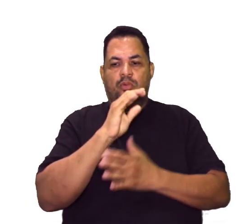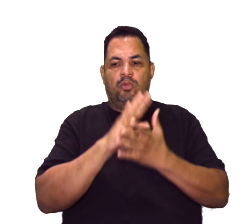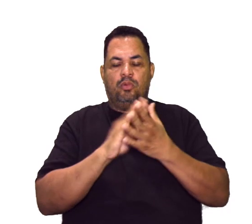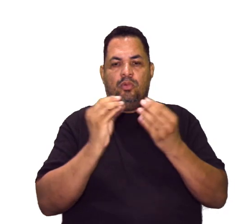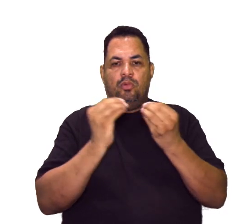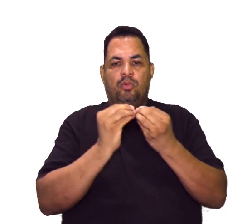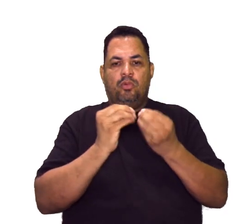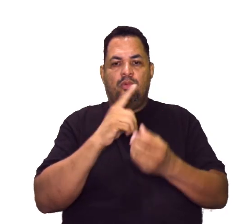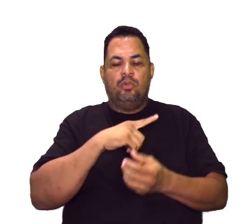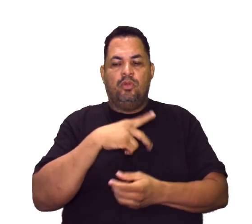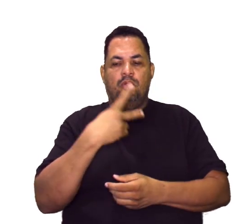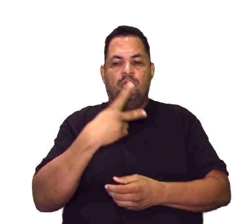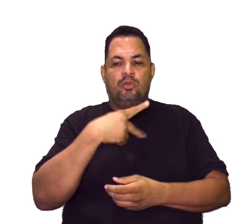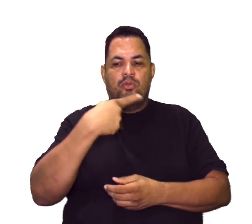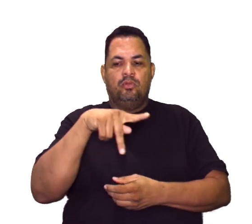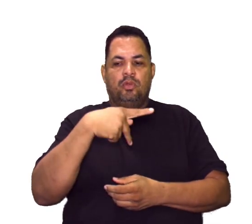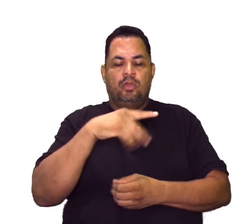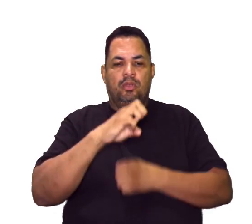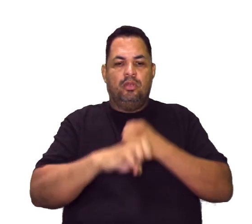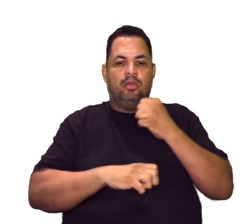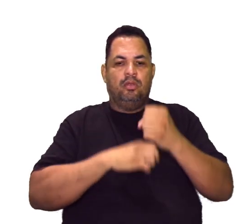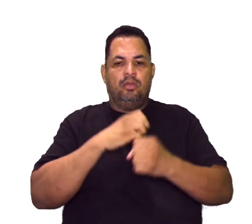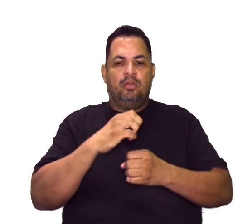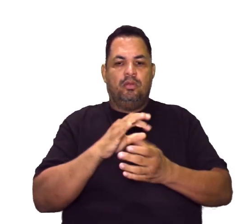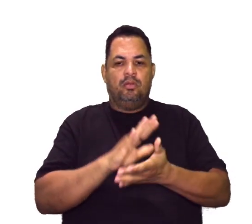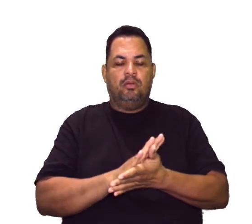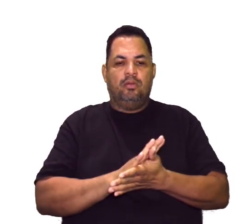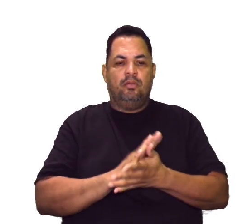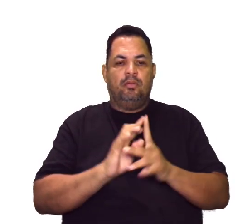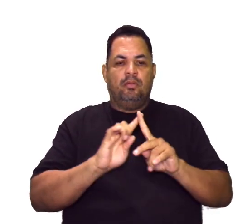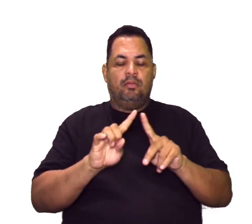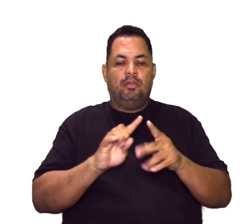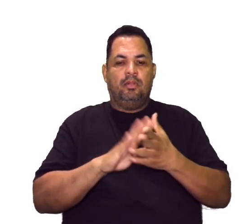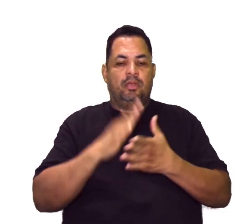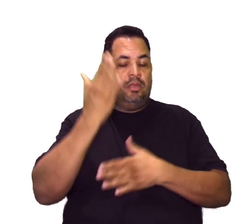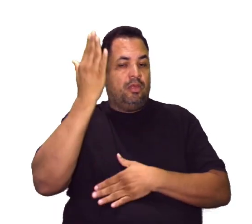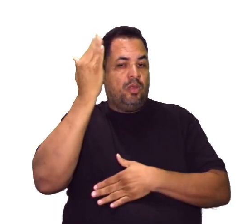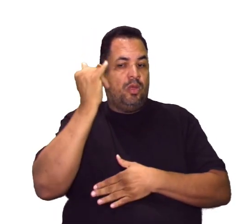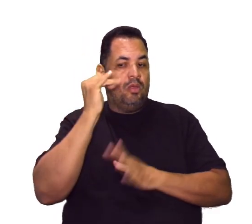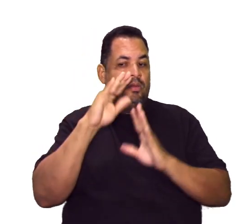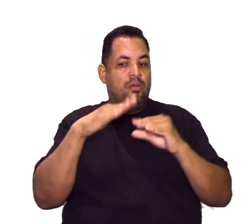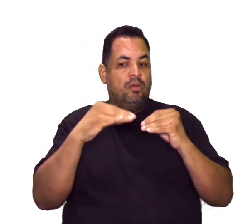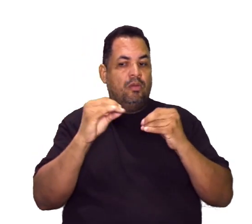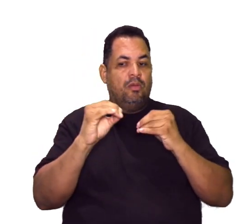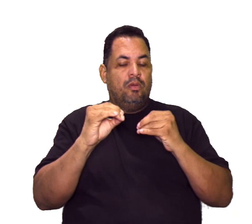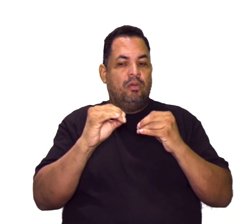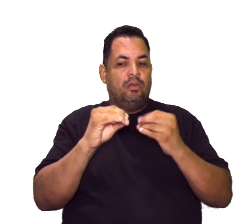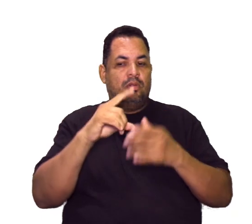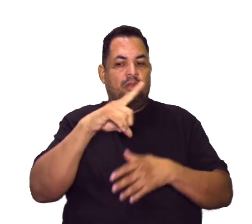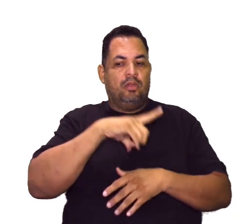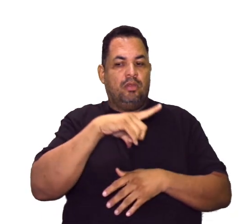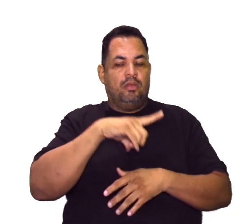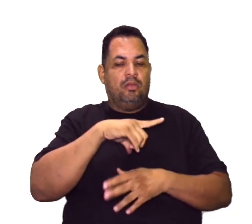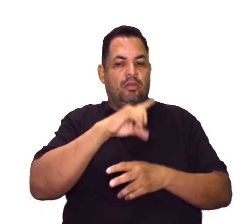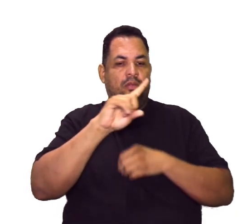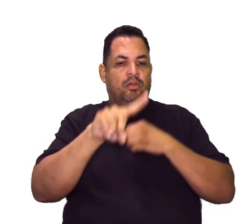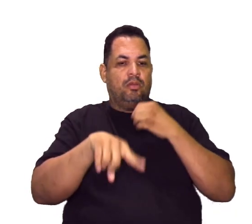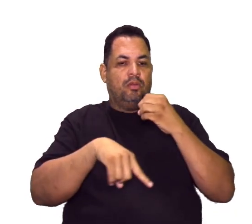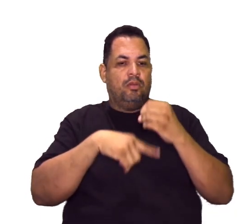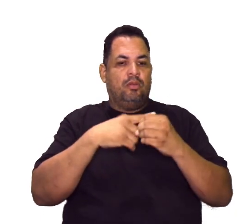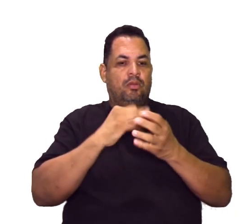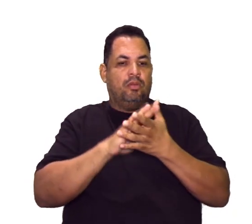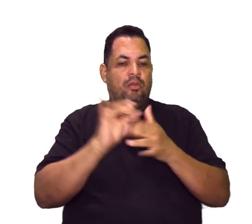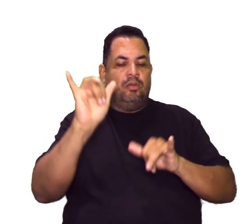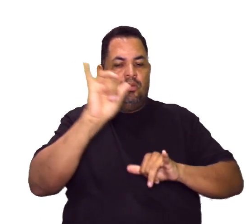ainda sobra 2 pares de elétrons. Só em saber também que existem átomos e